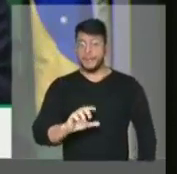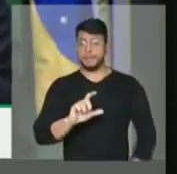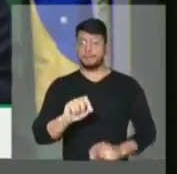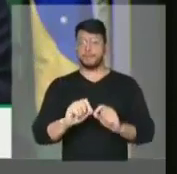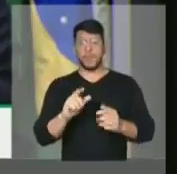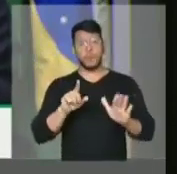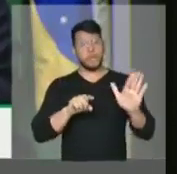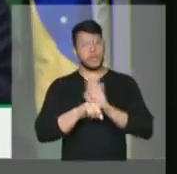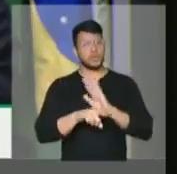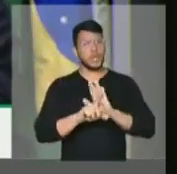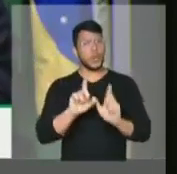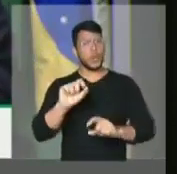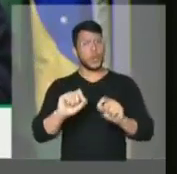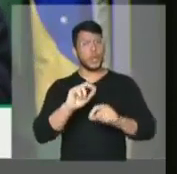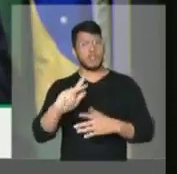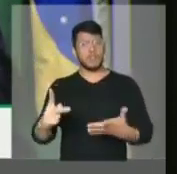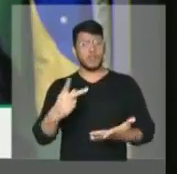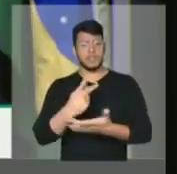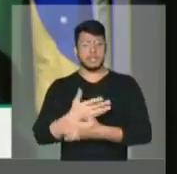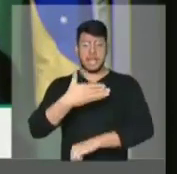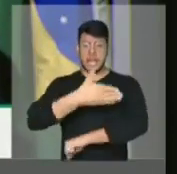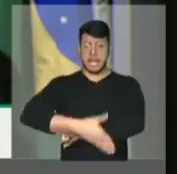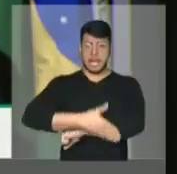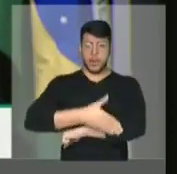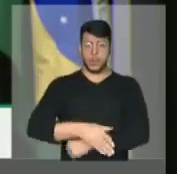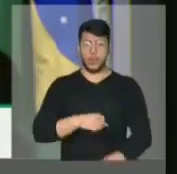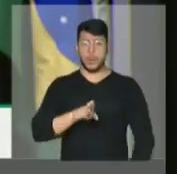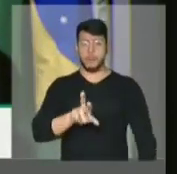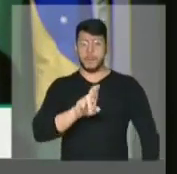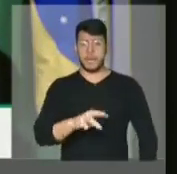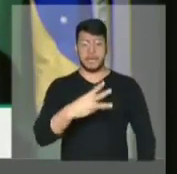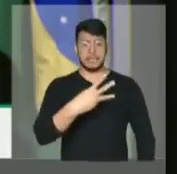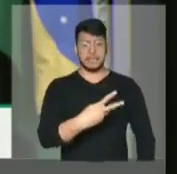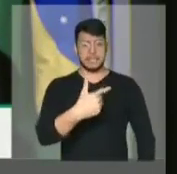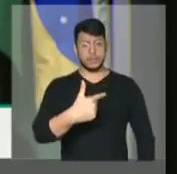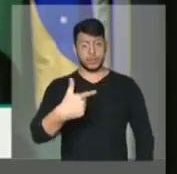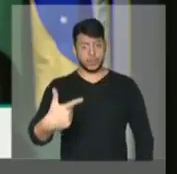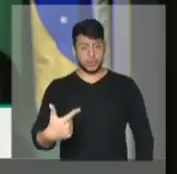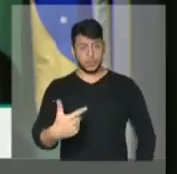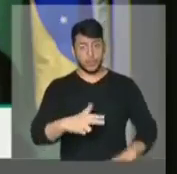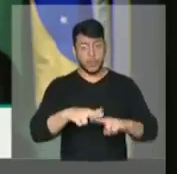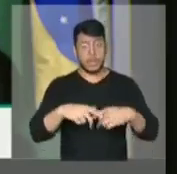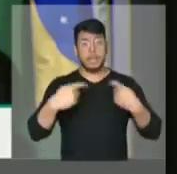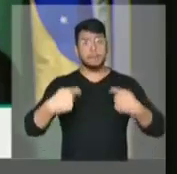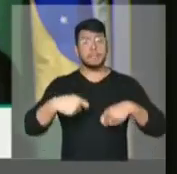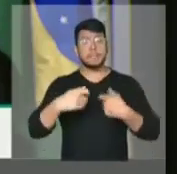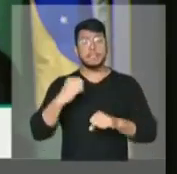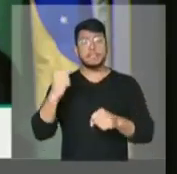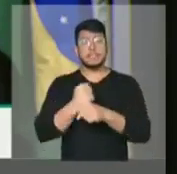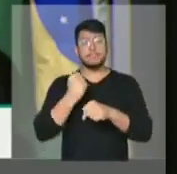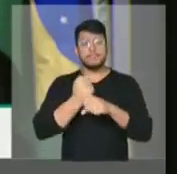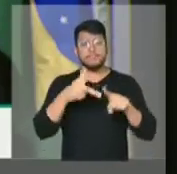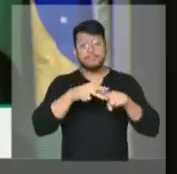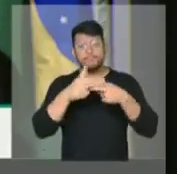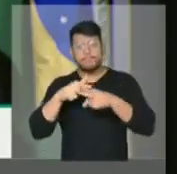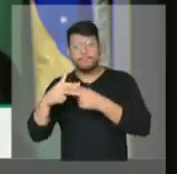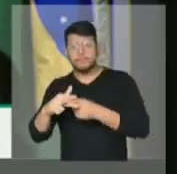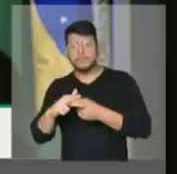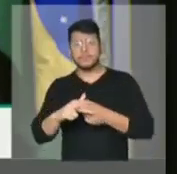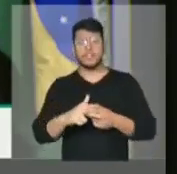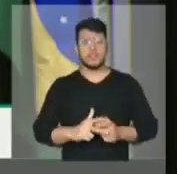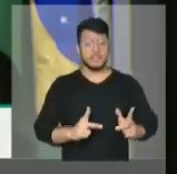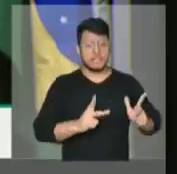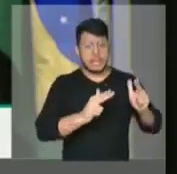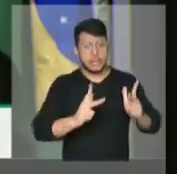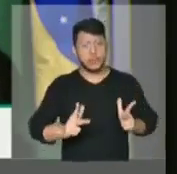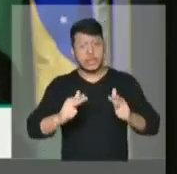para a BR-232, que precisa de obras de reparo em muitos trechos da sua extensão. Uma